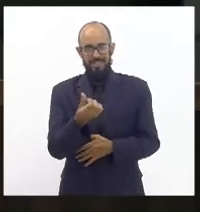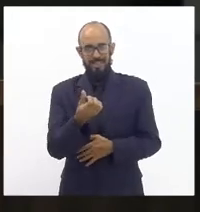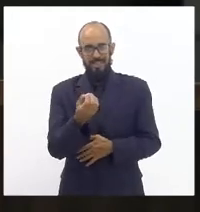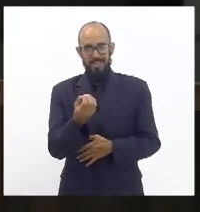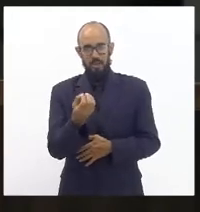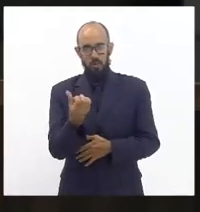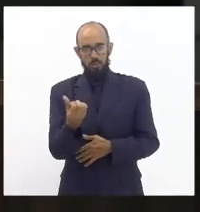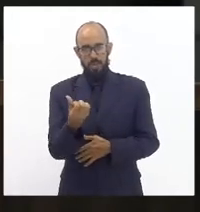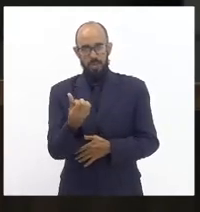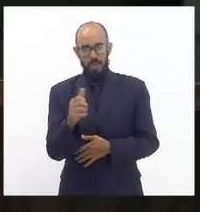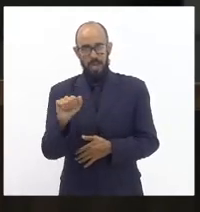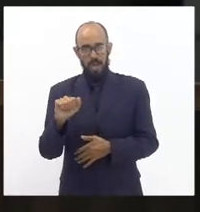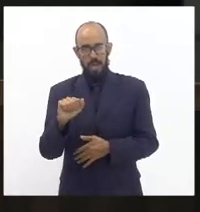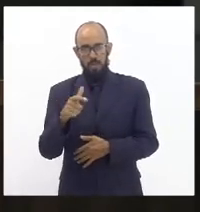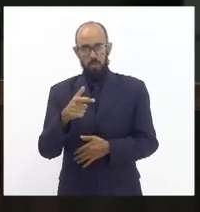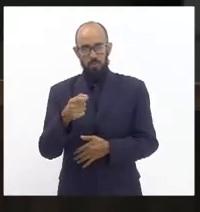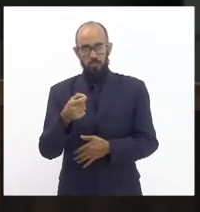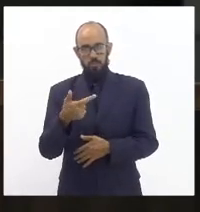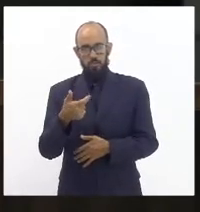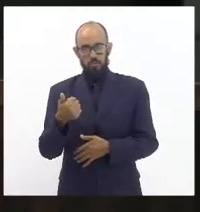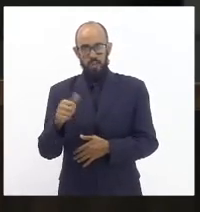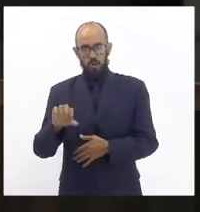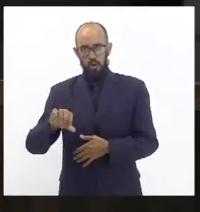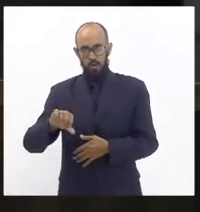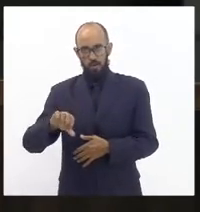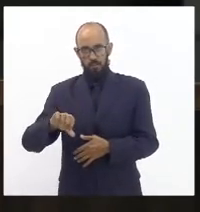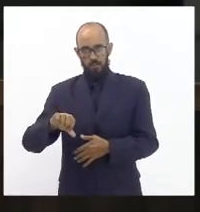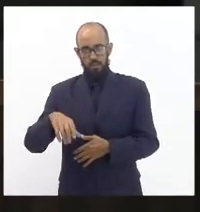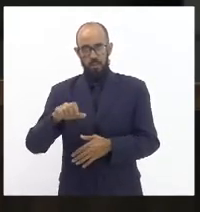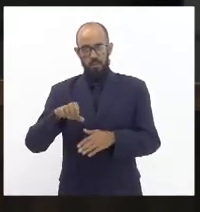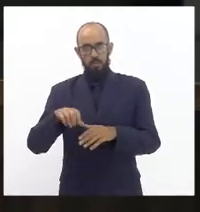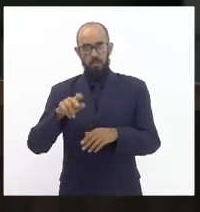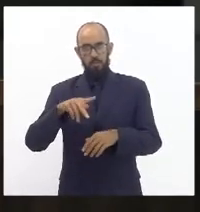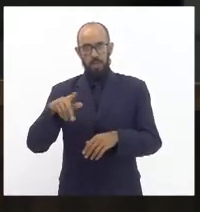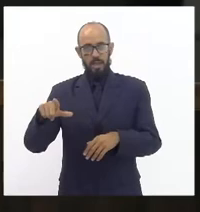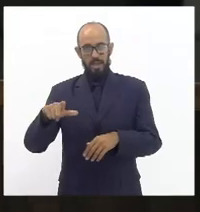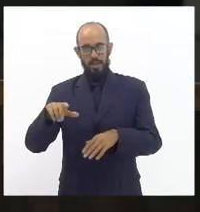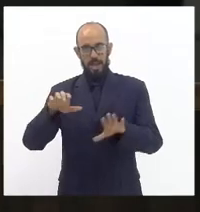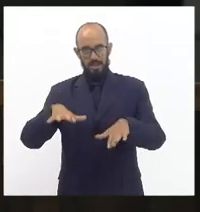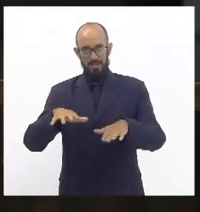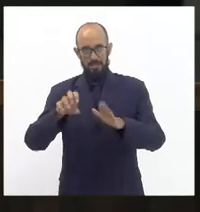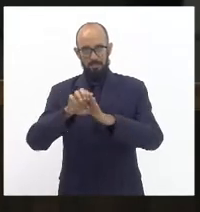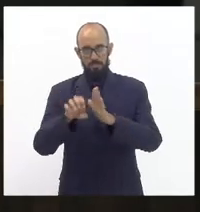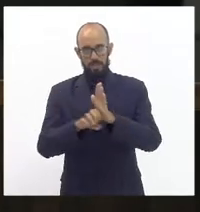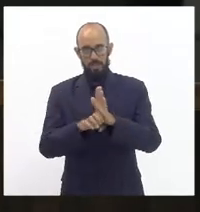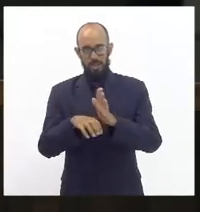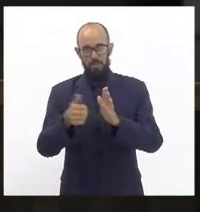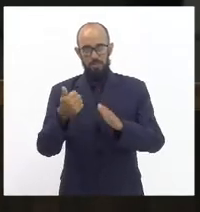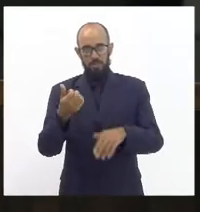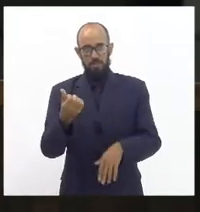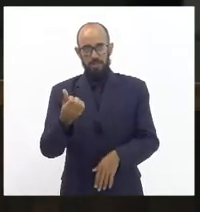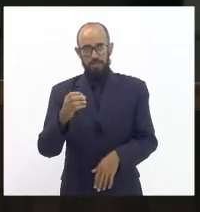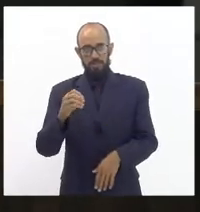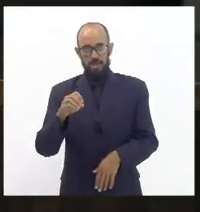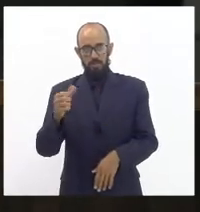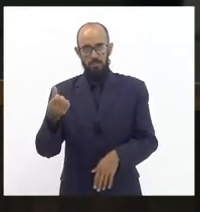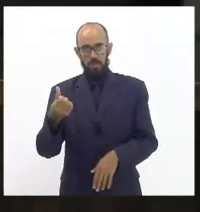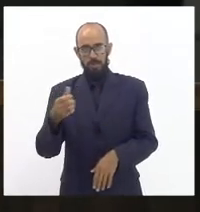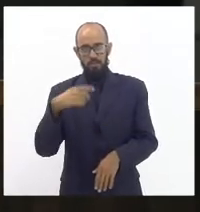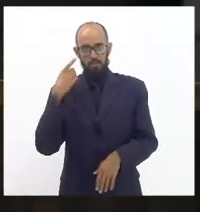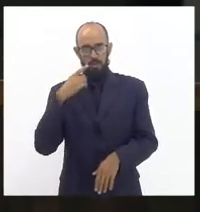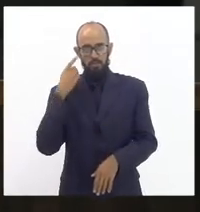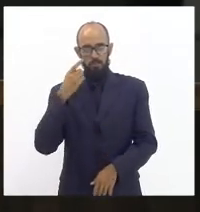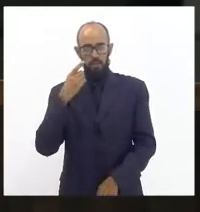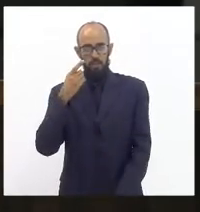a 19 estão em segunda discussão redação do vencido assim emendado projeto de lei 1606 aro 19 de autoria dos